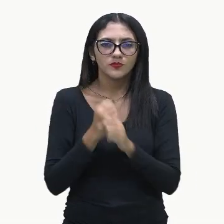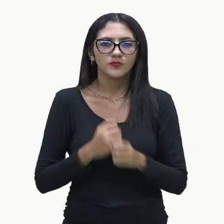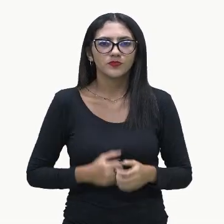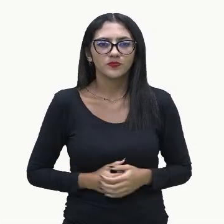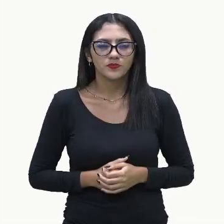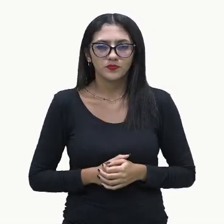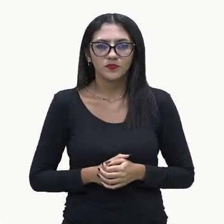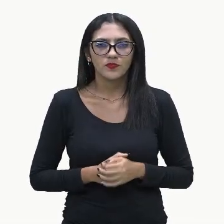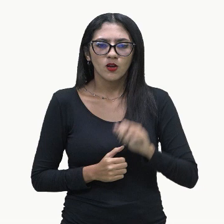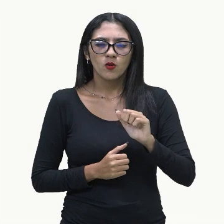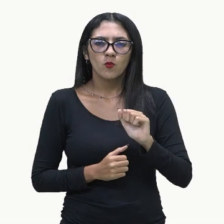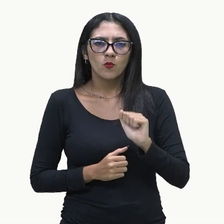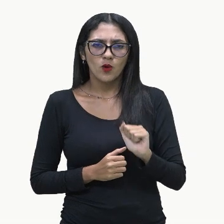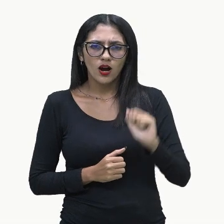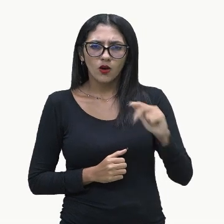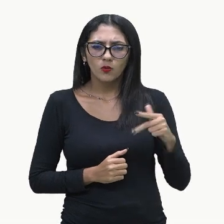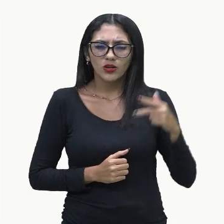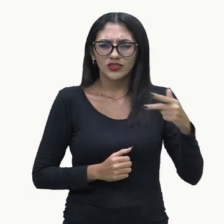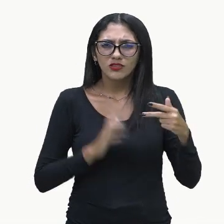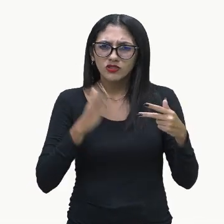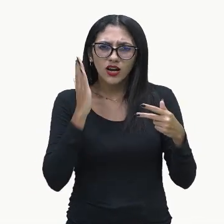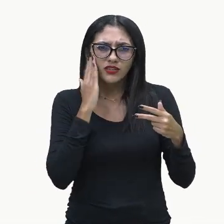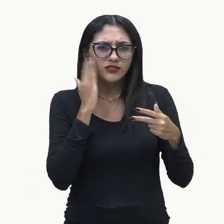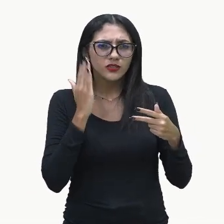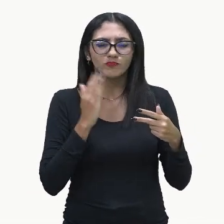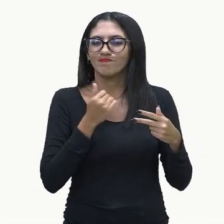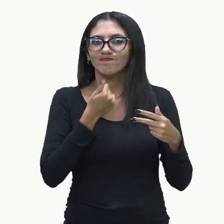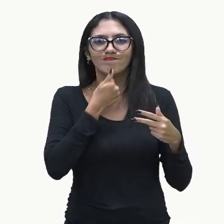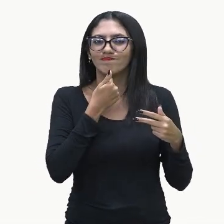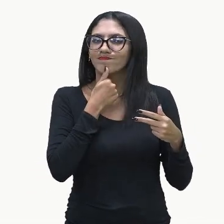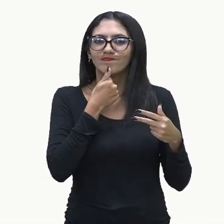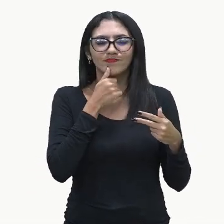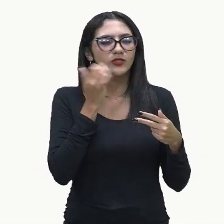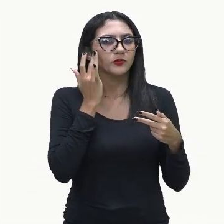quadrado já dá para resolver? Não, ainda não sei quanto é que vale A.